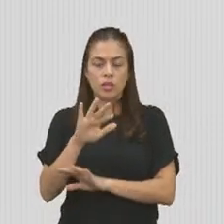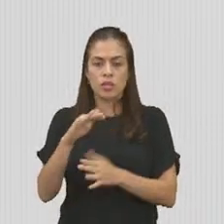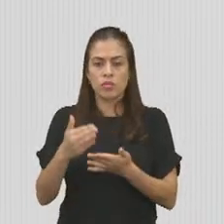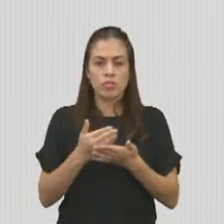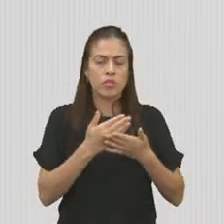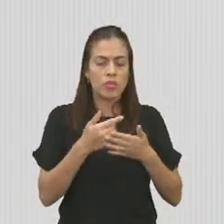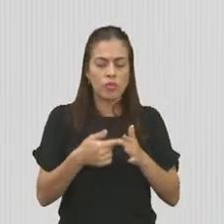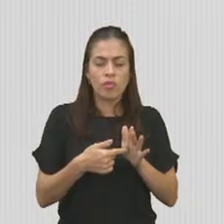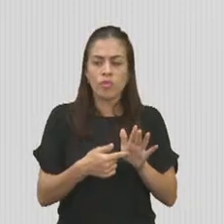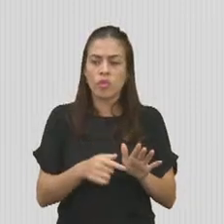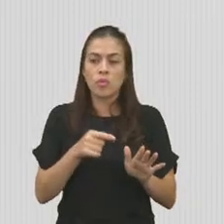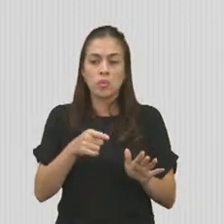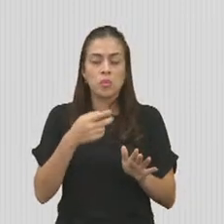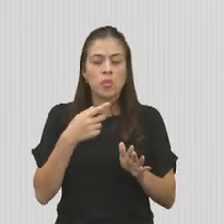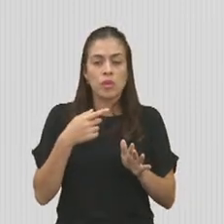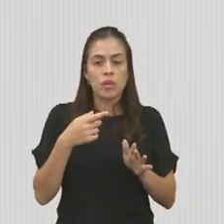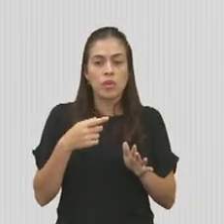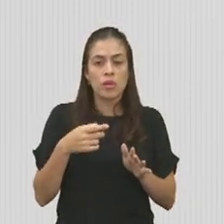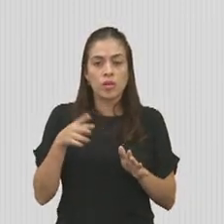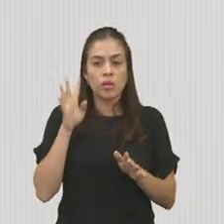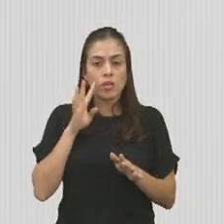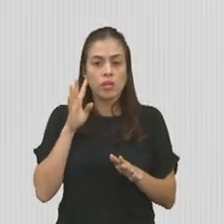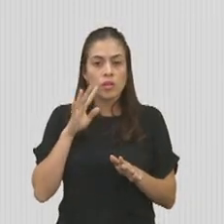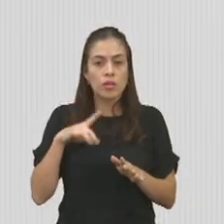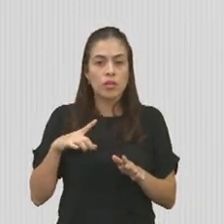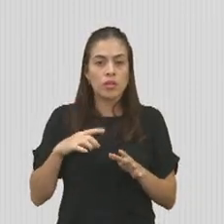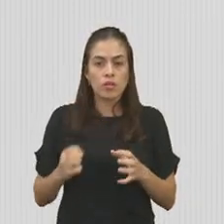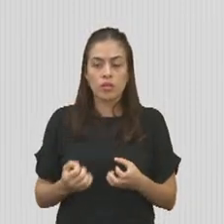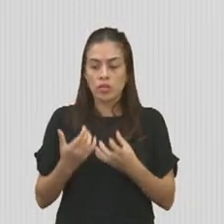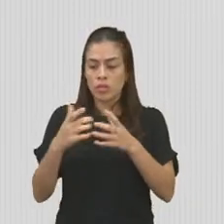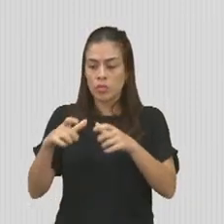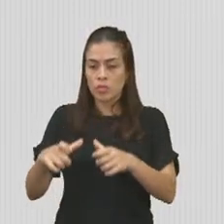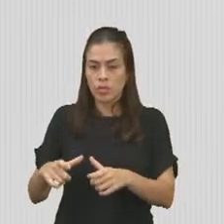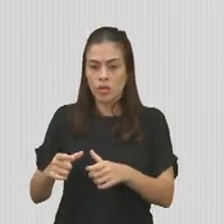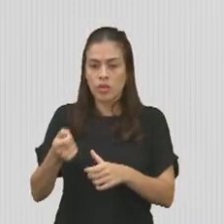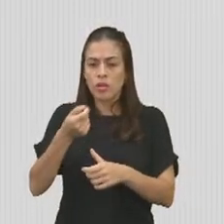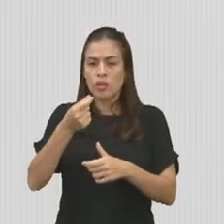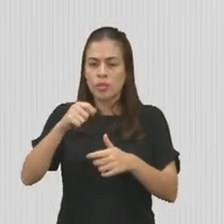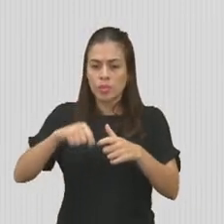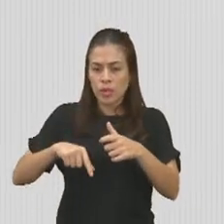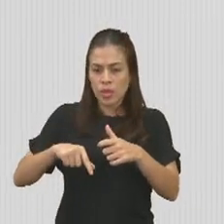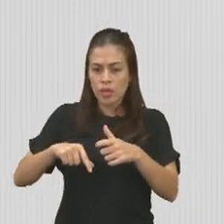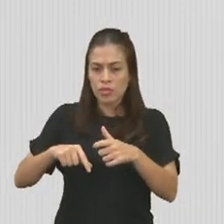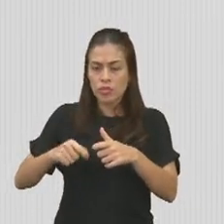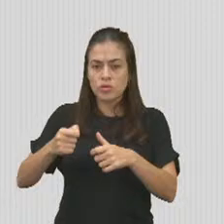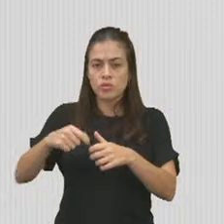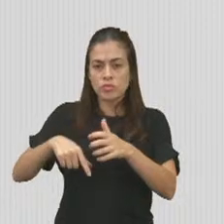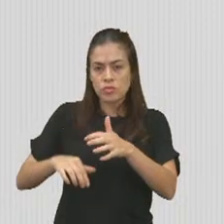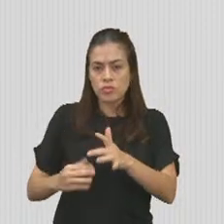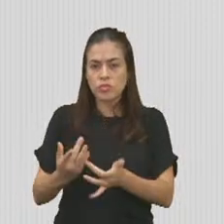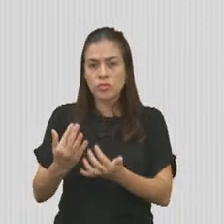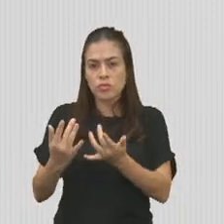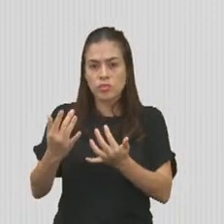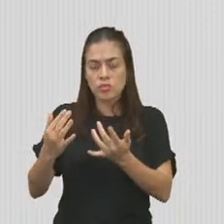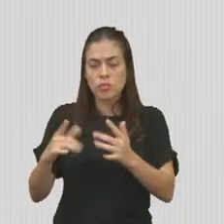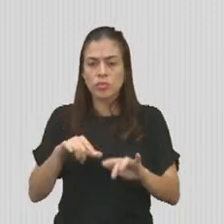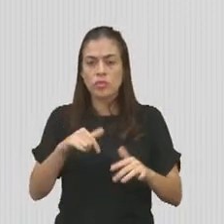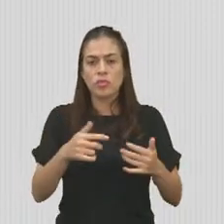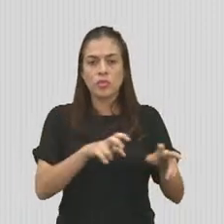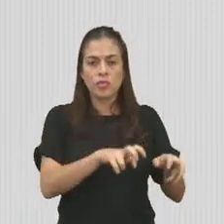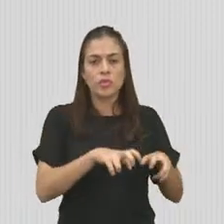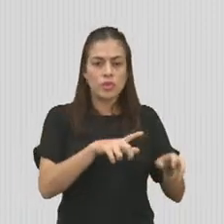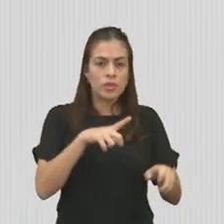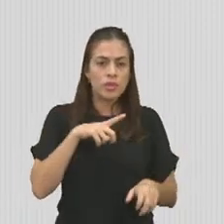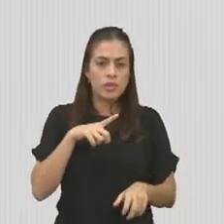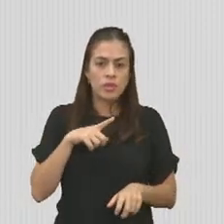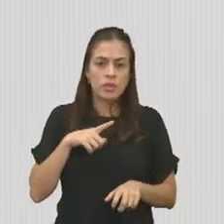Gilson trouxe para a gente que seria muito interessante criar um banco de sementes lá na ETEC, para preservar a biodiversidade que a gente tem na fazenda da ETEC, para preservar a